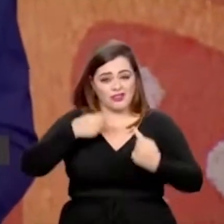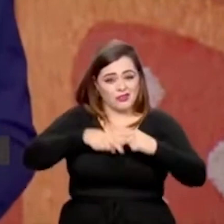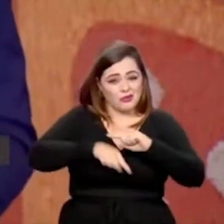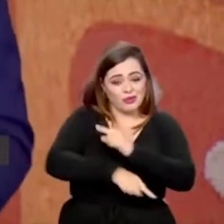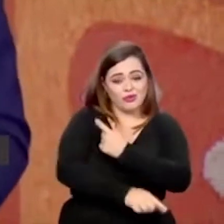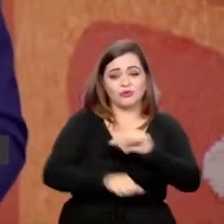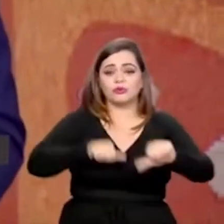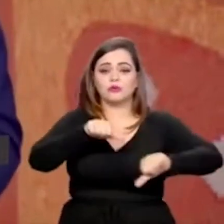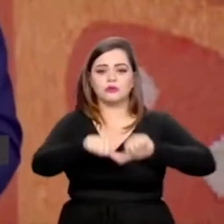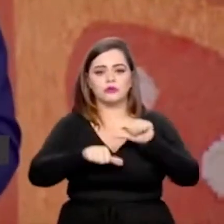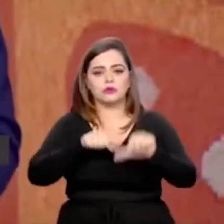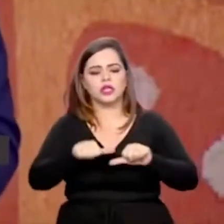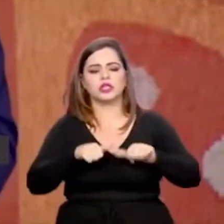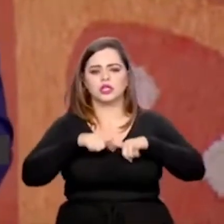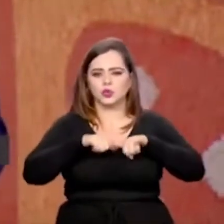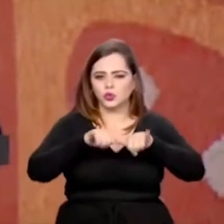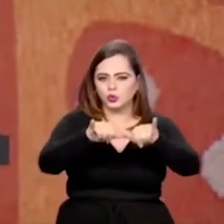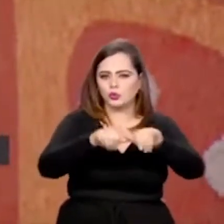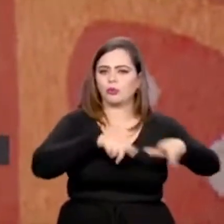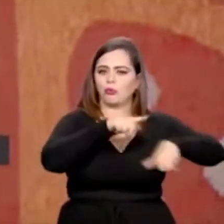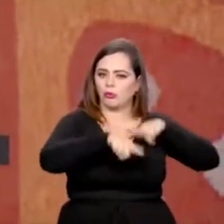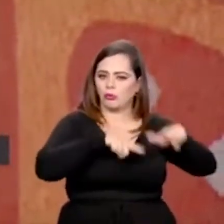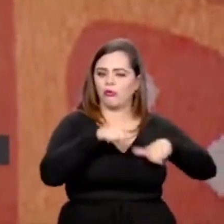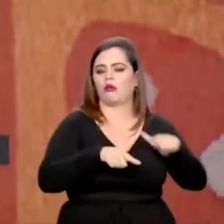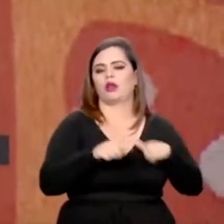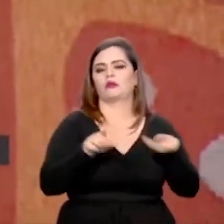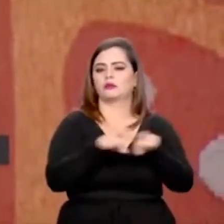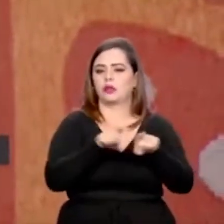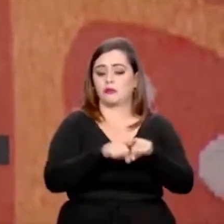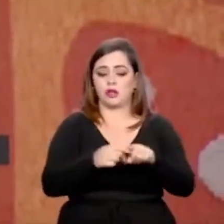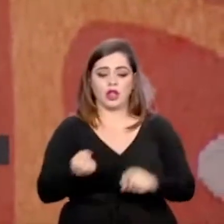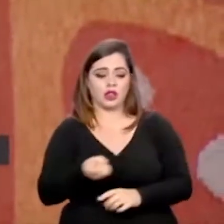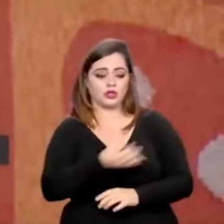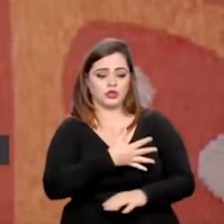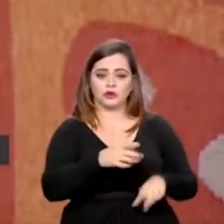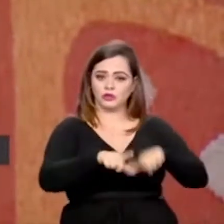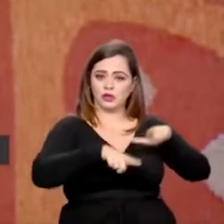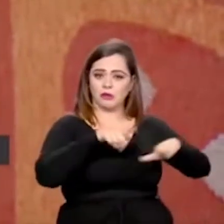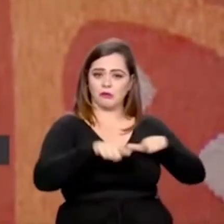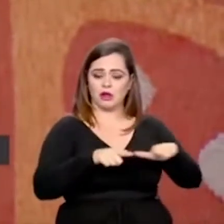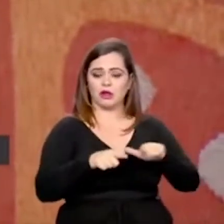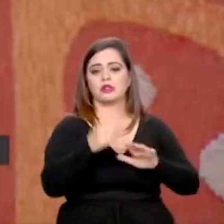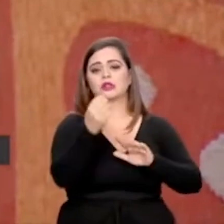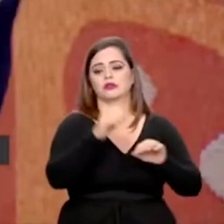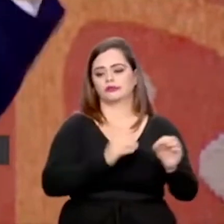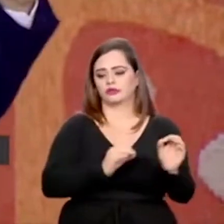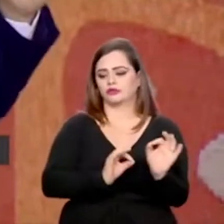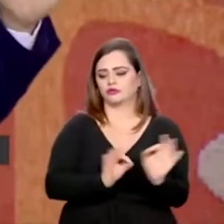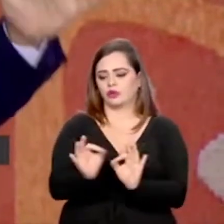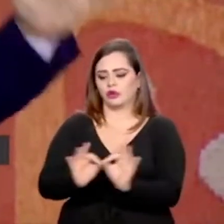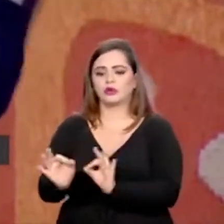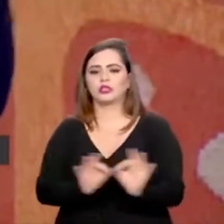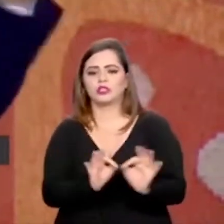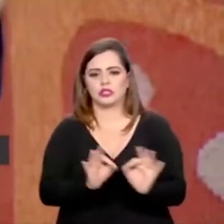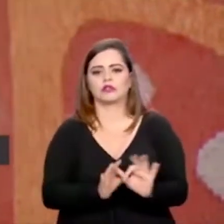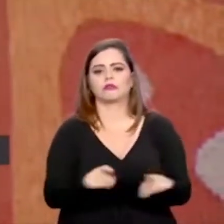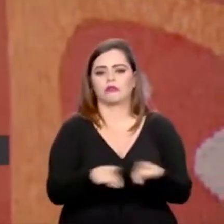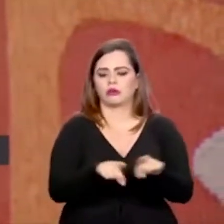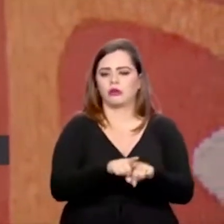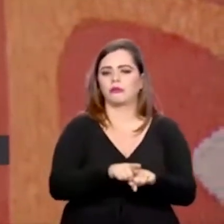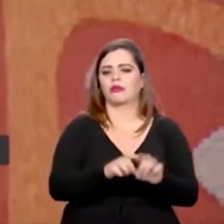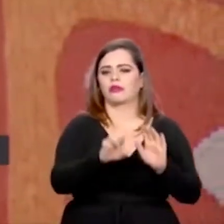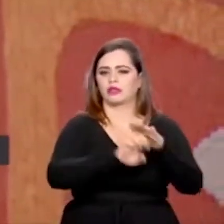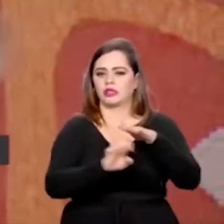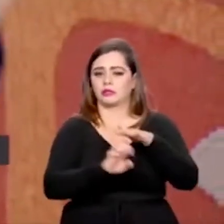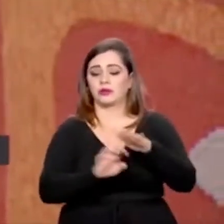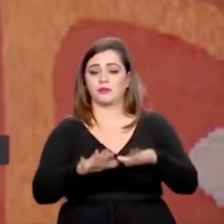profunda a mudança no mercado de trabalho as novas formas de trabalho das novas as organizações das empresas então nós estamos muito felizes porque eu acho de uma certa forma